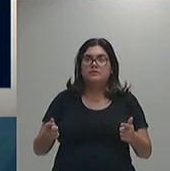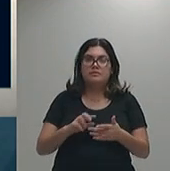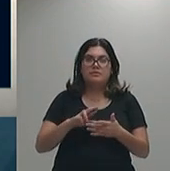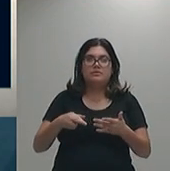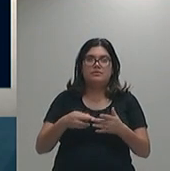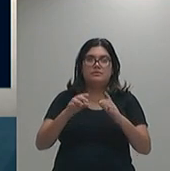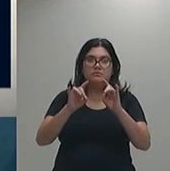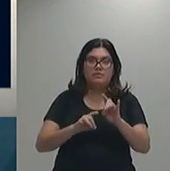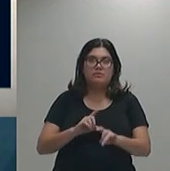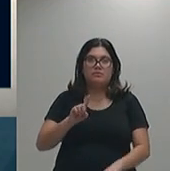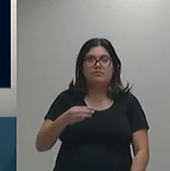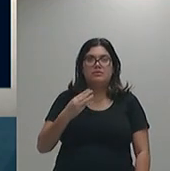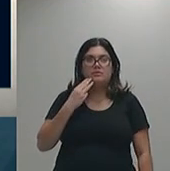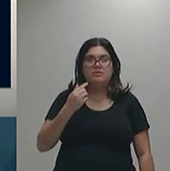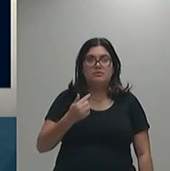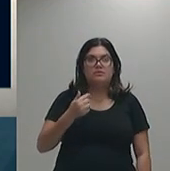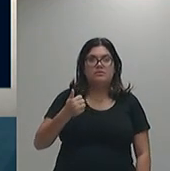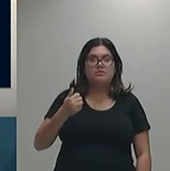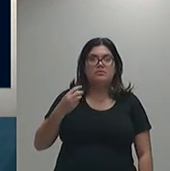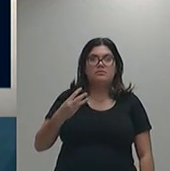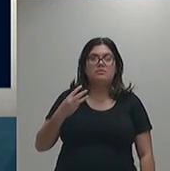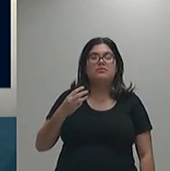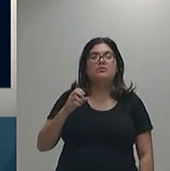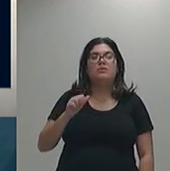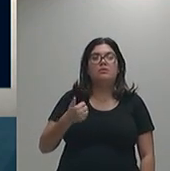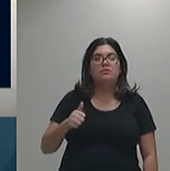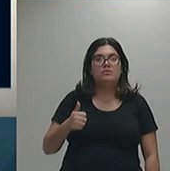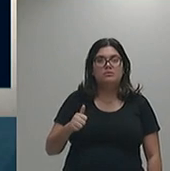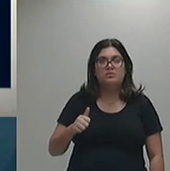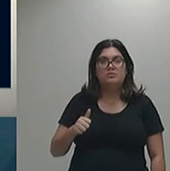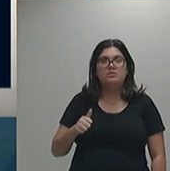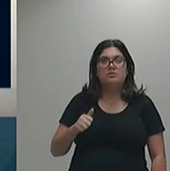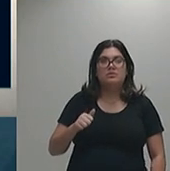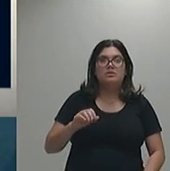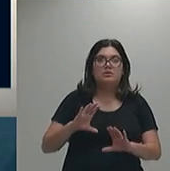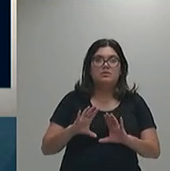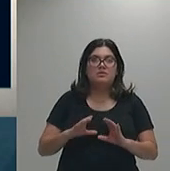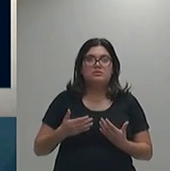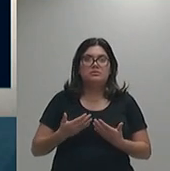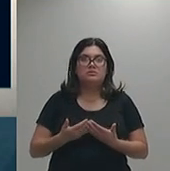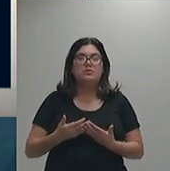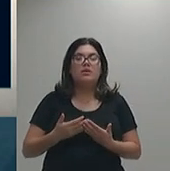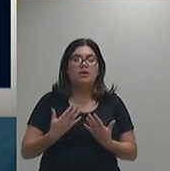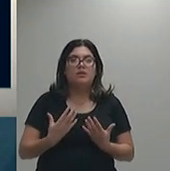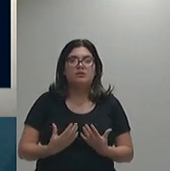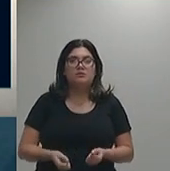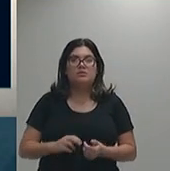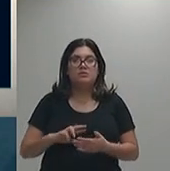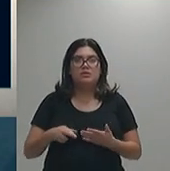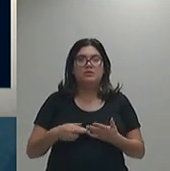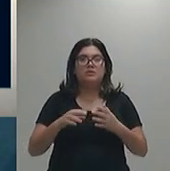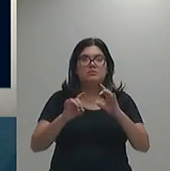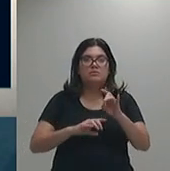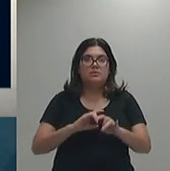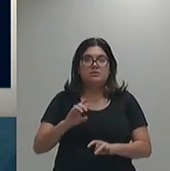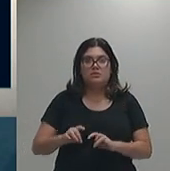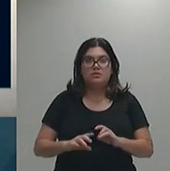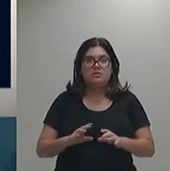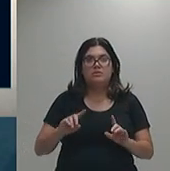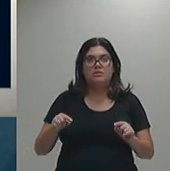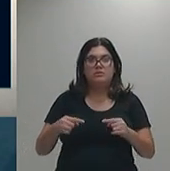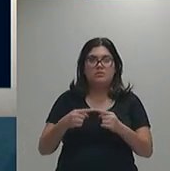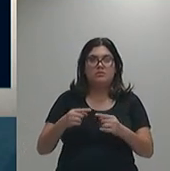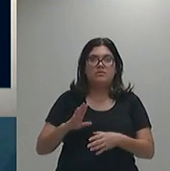1947 1011 a sessão da provimento ao recurso especial nos termos do voto do relator